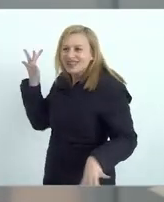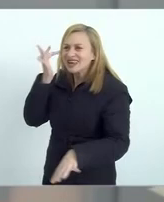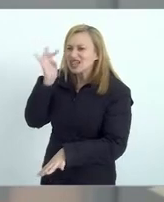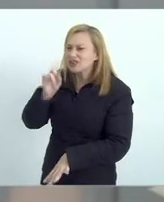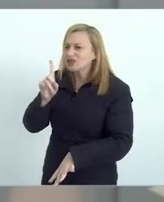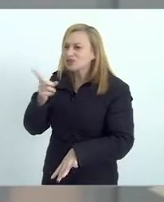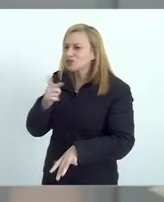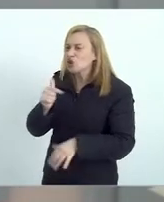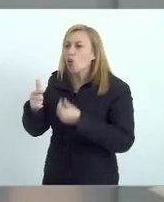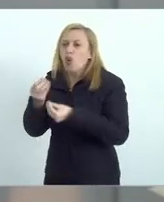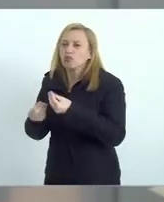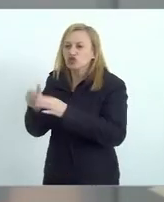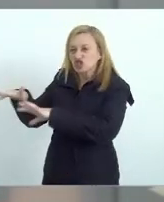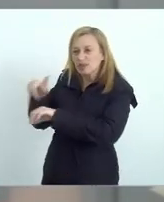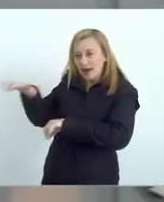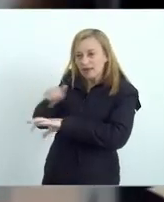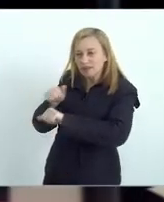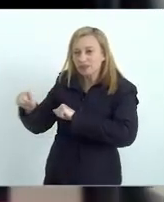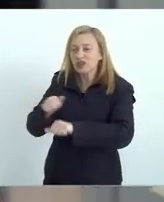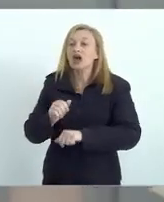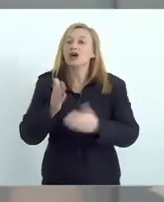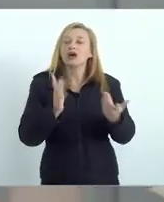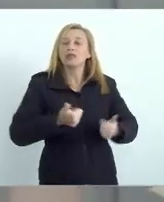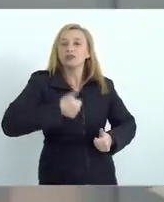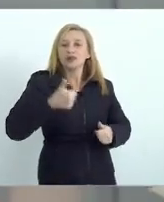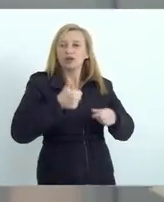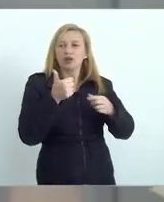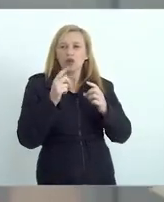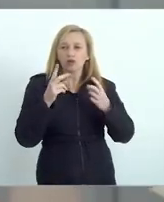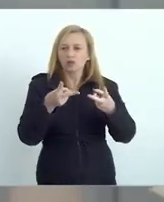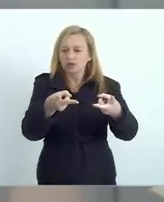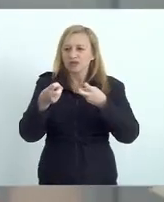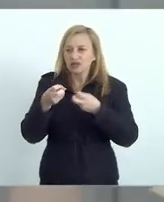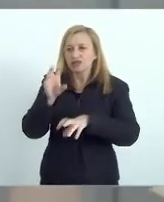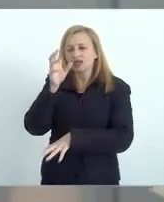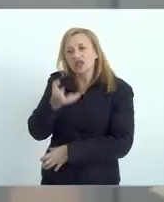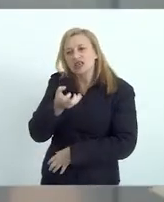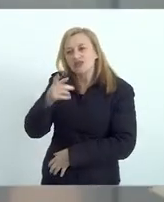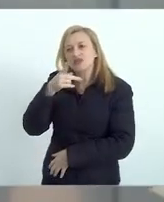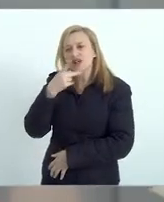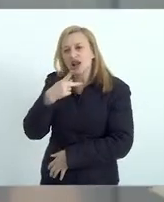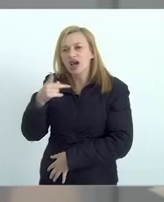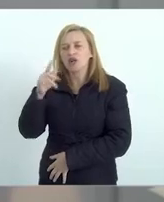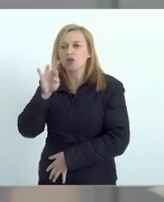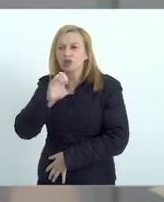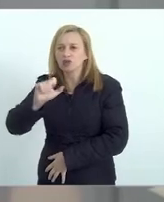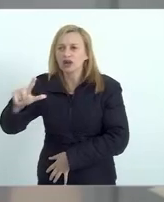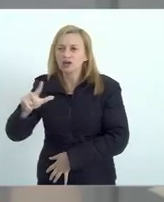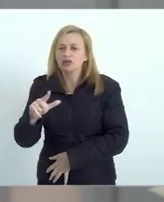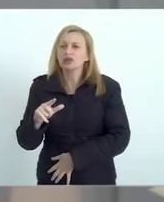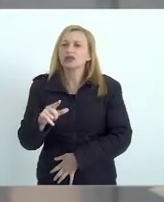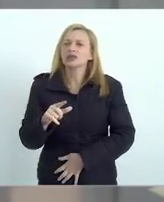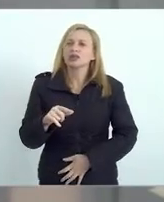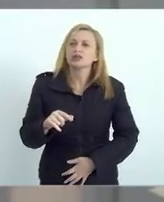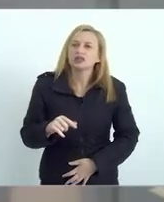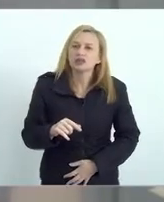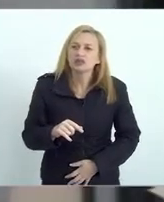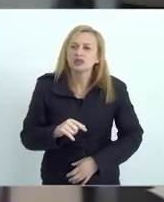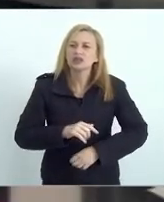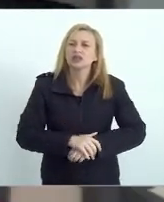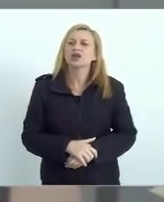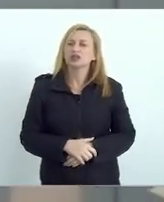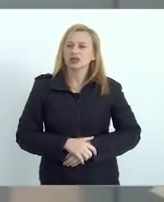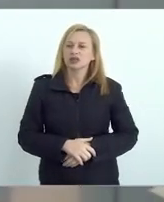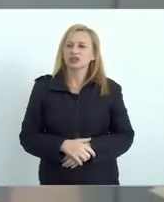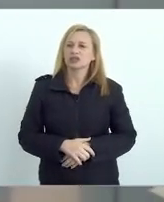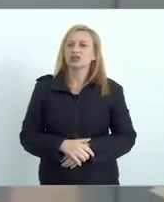Improvável chamamento Então esse é o primeiro observação que eu quero fazer Coronel Neto porque a predisposição não só do Governo do Estado do